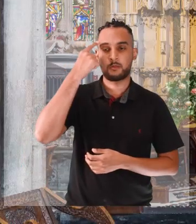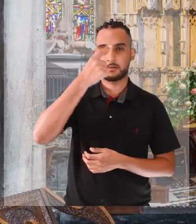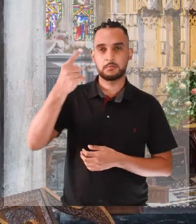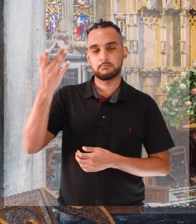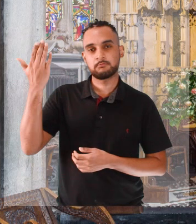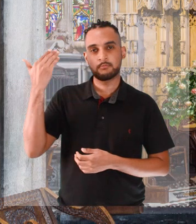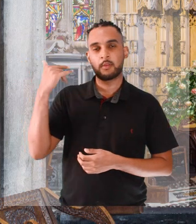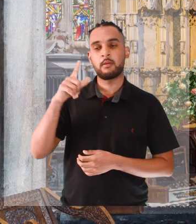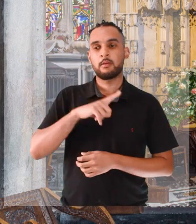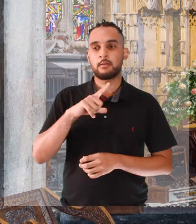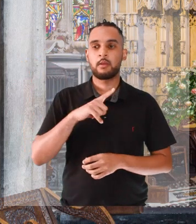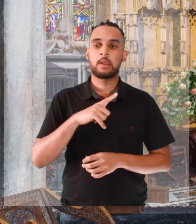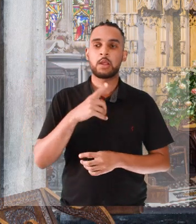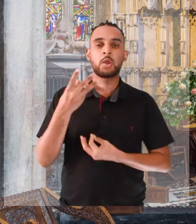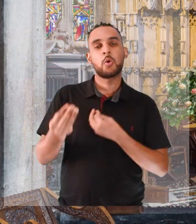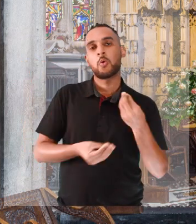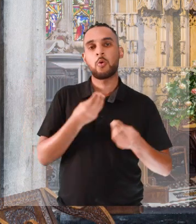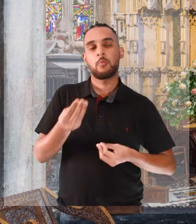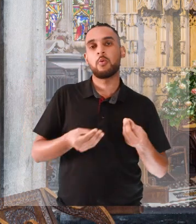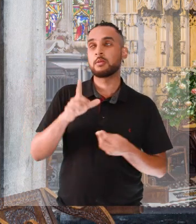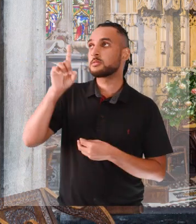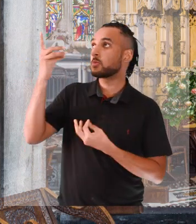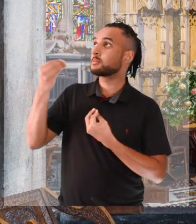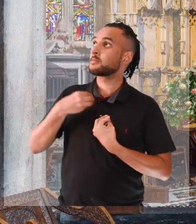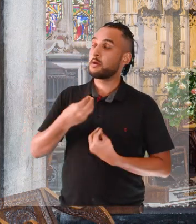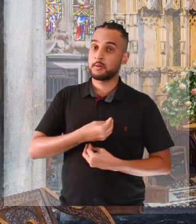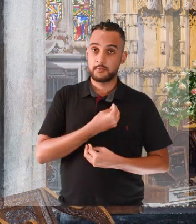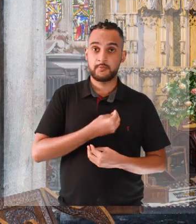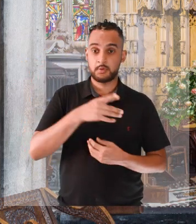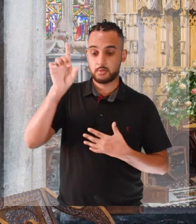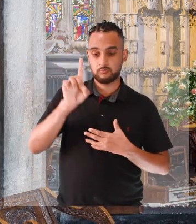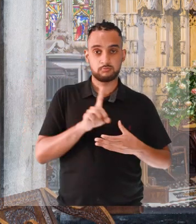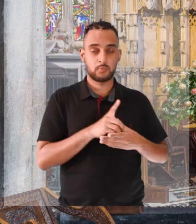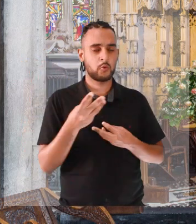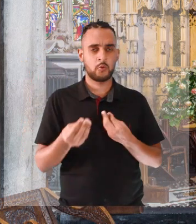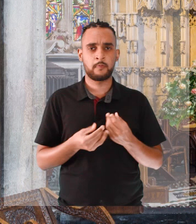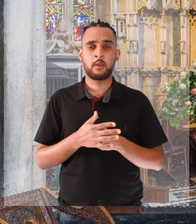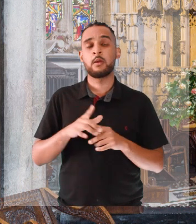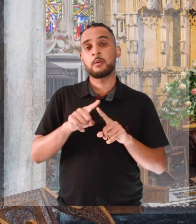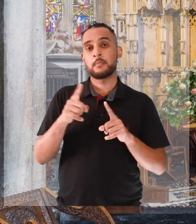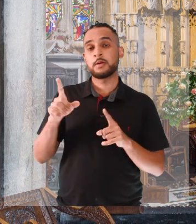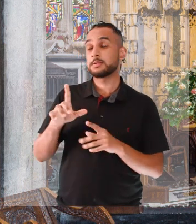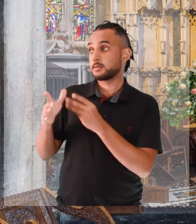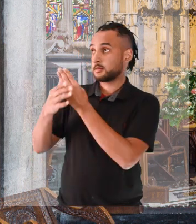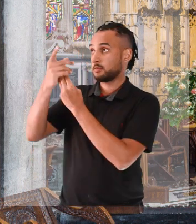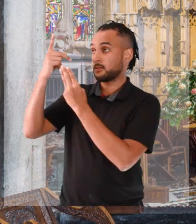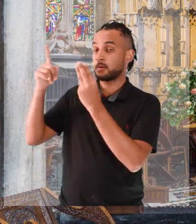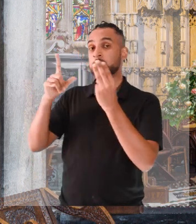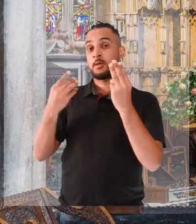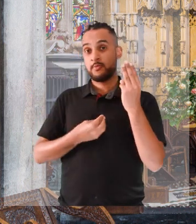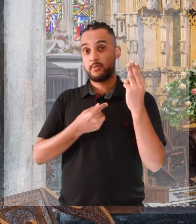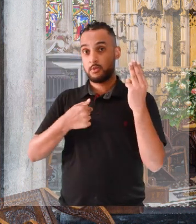Nas últimas semanas, descrevemos sobre a vida divina em nossa vida, conferida pela Santíssima Trindade. Mas ela nos